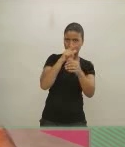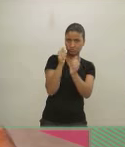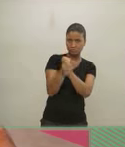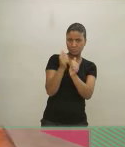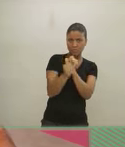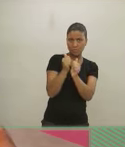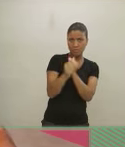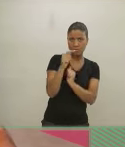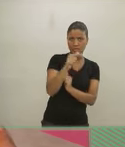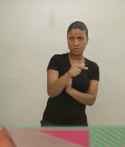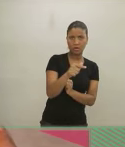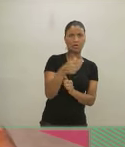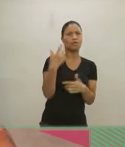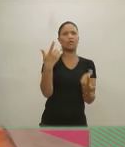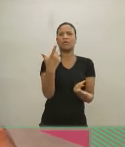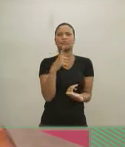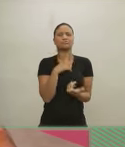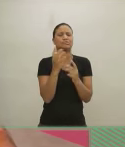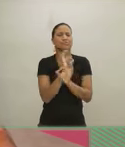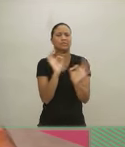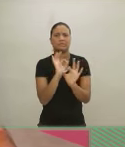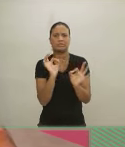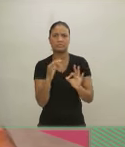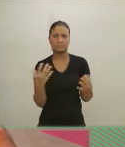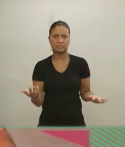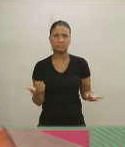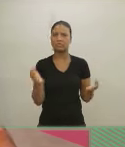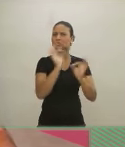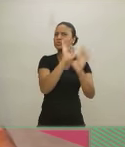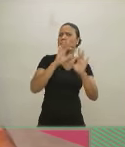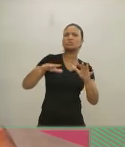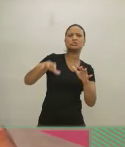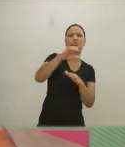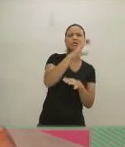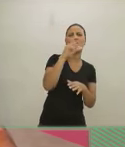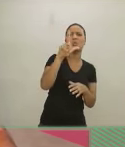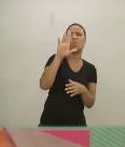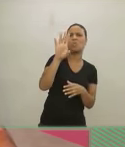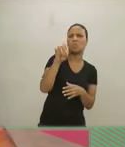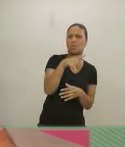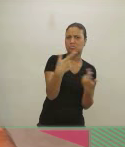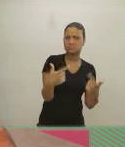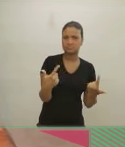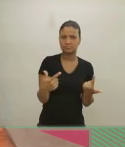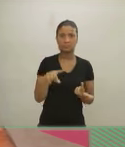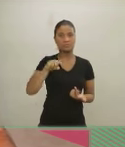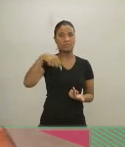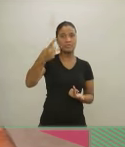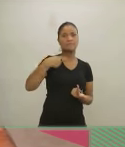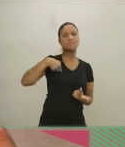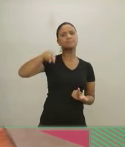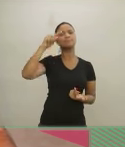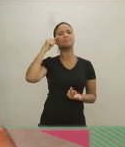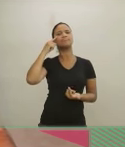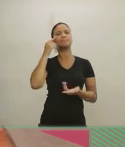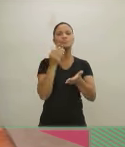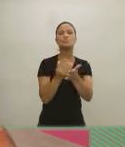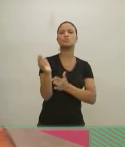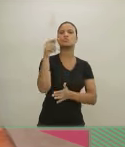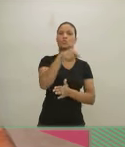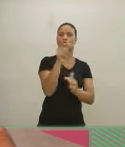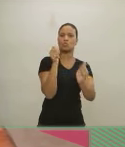futebol ainda não Não tinha eh nenhuma vivência nisso nenhum Clube